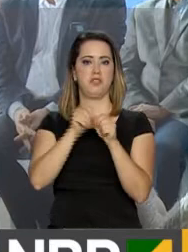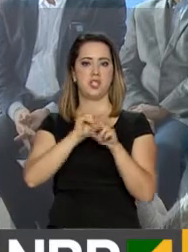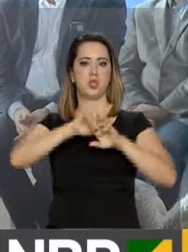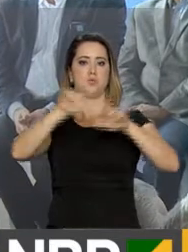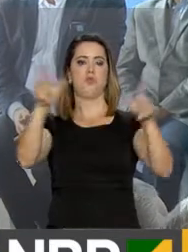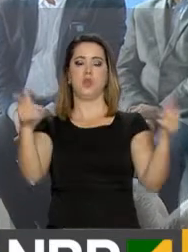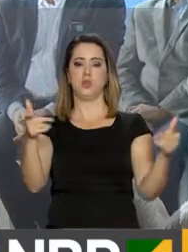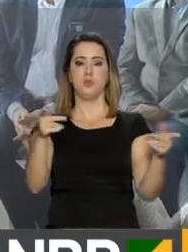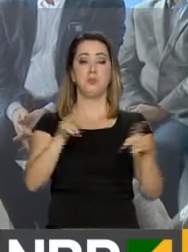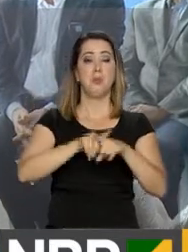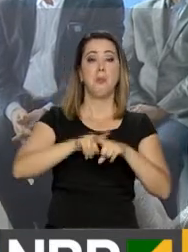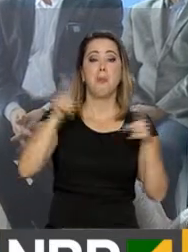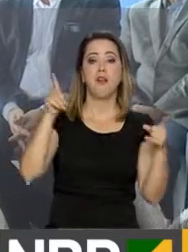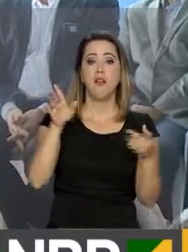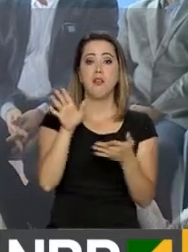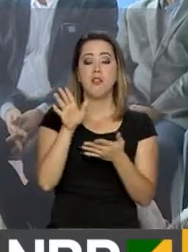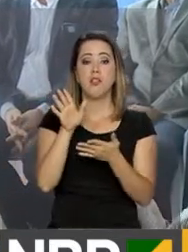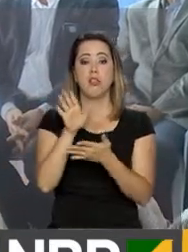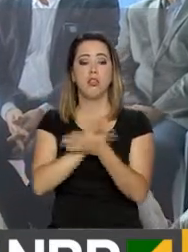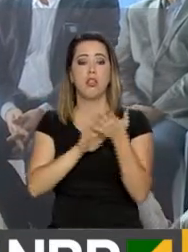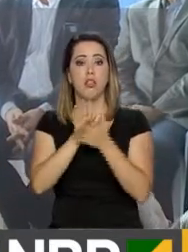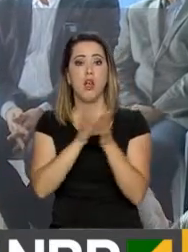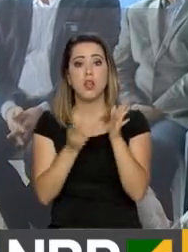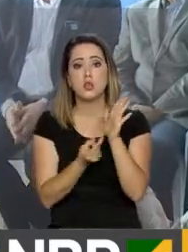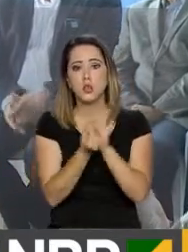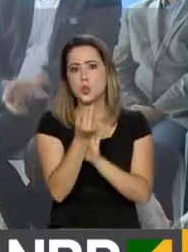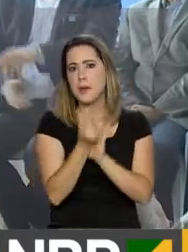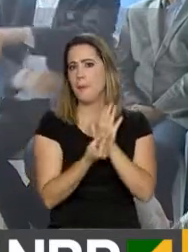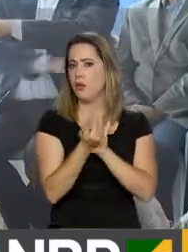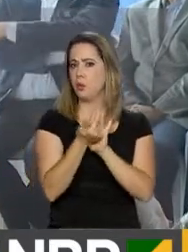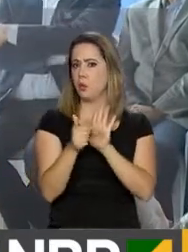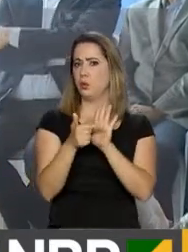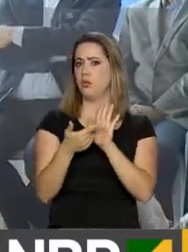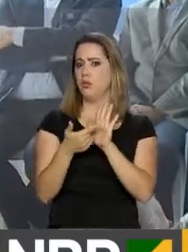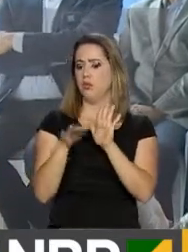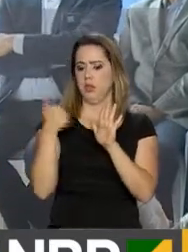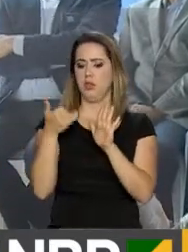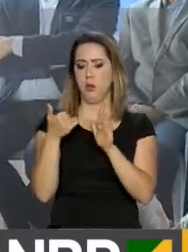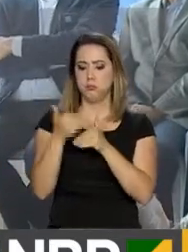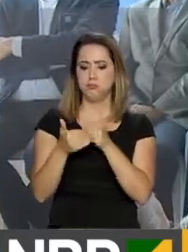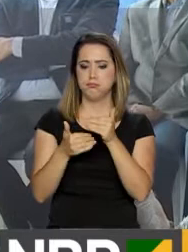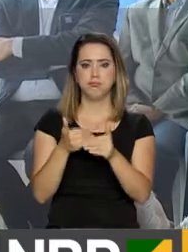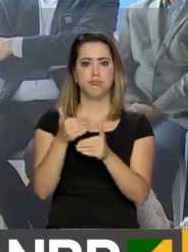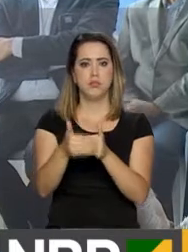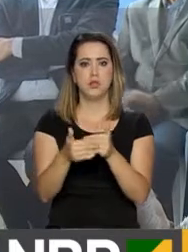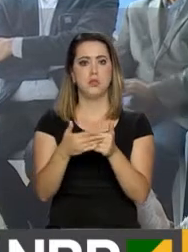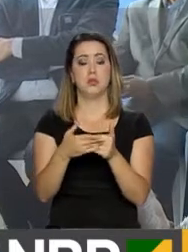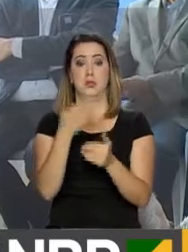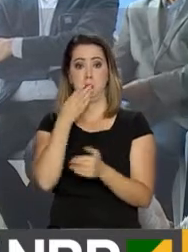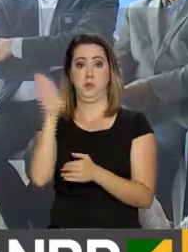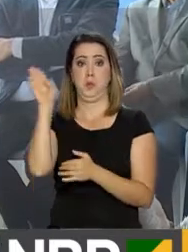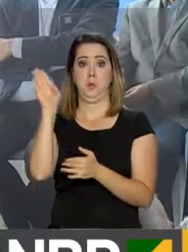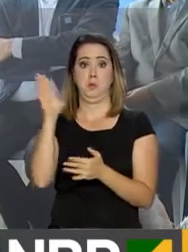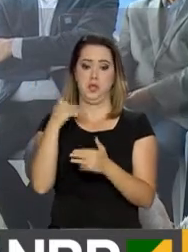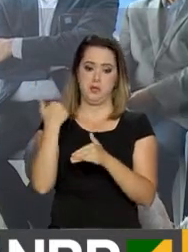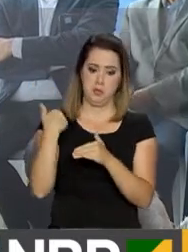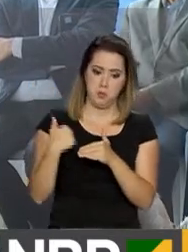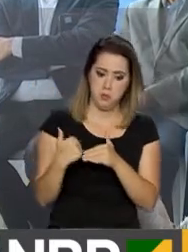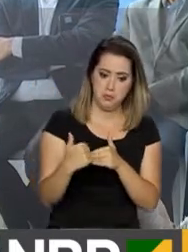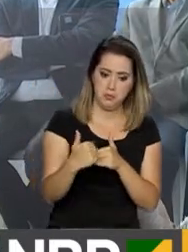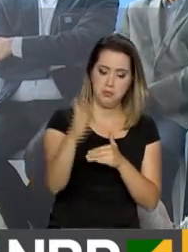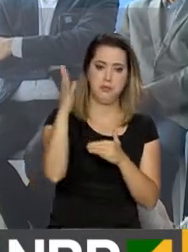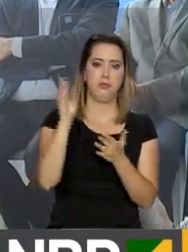acontecer, e ninguém fazia conta. E as coisas foram andando, né? As promessas irresponsáveis foram